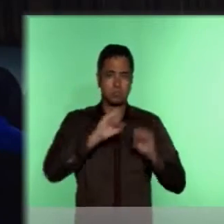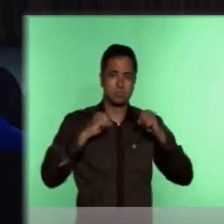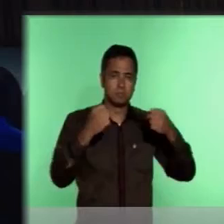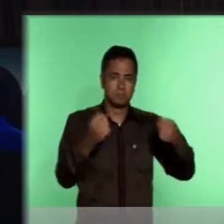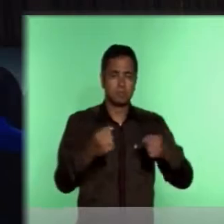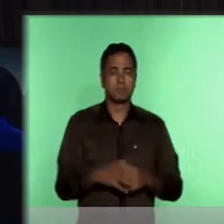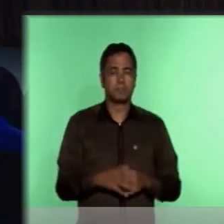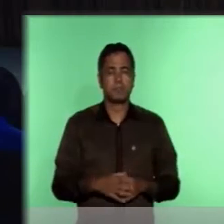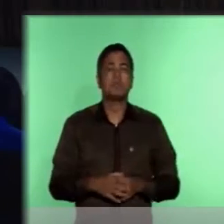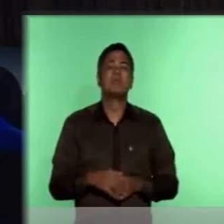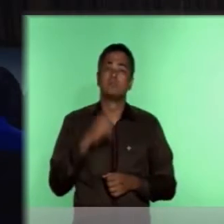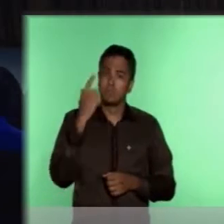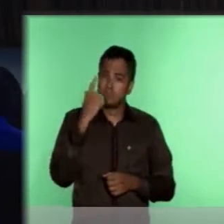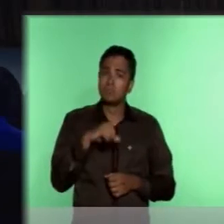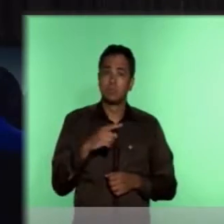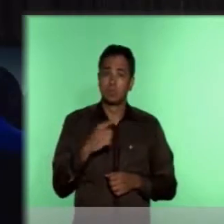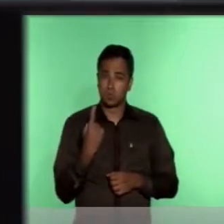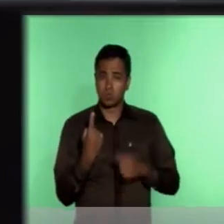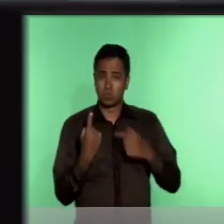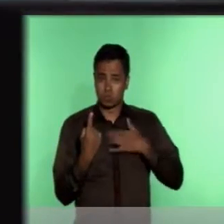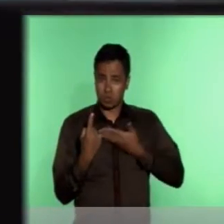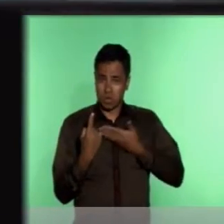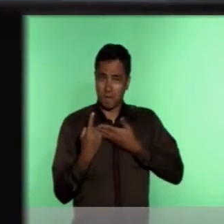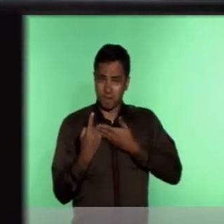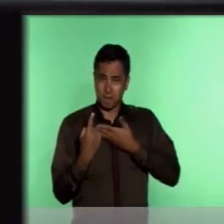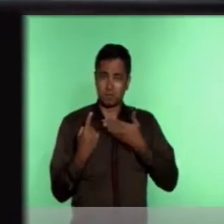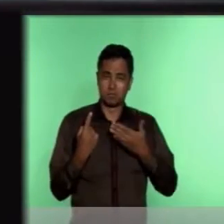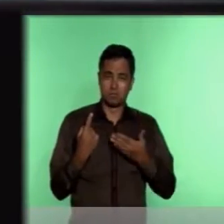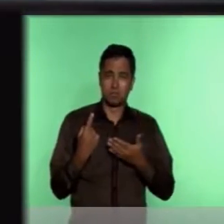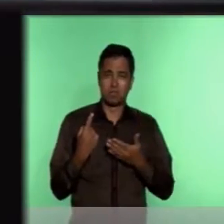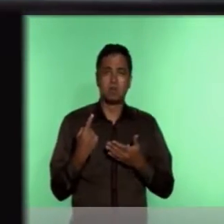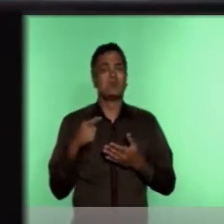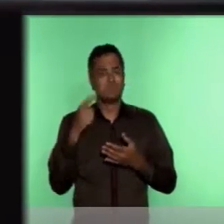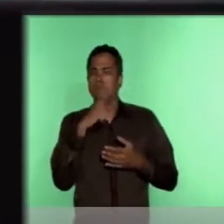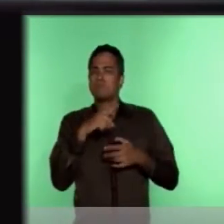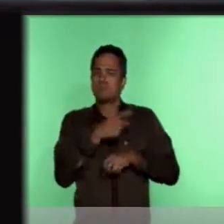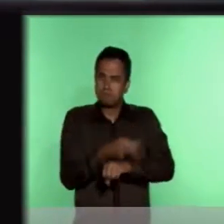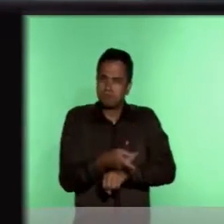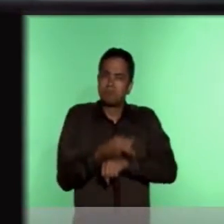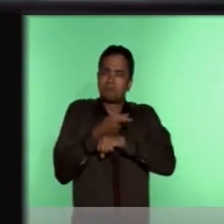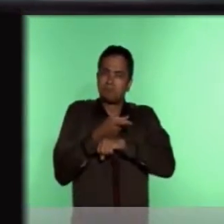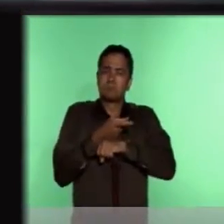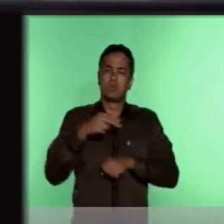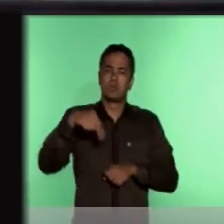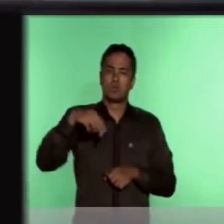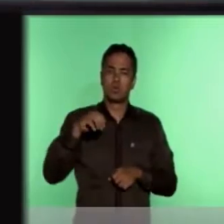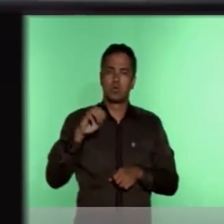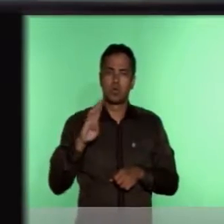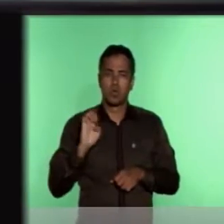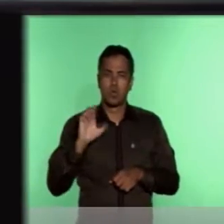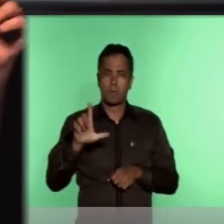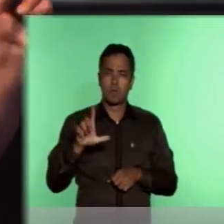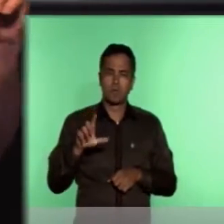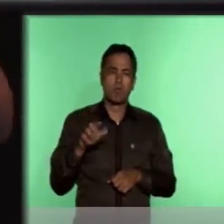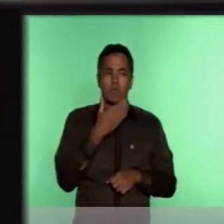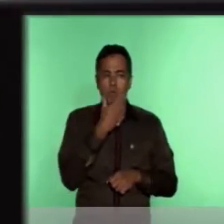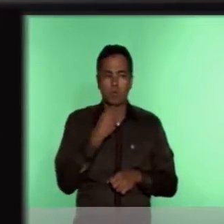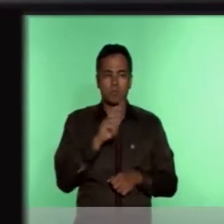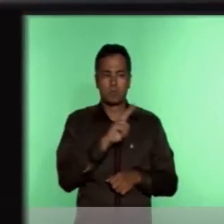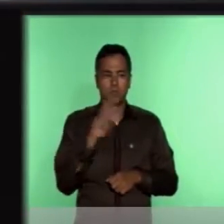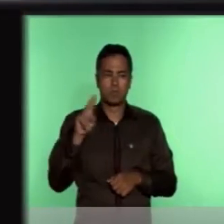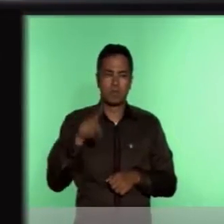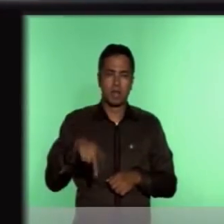honra de ter um dos nossos ativistas laureado com o Prêmio Nobel da Paz, que foi o Kailash Satyarthi. Vocês